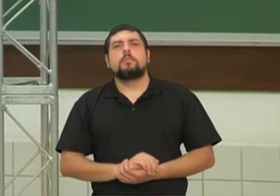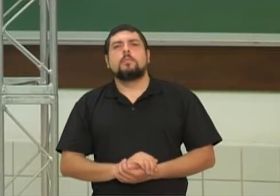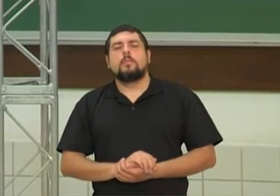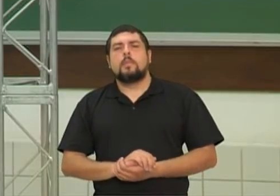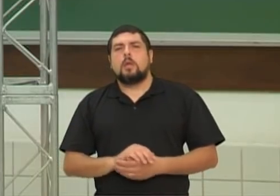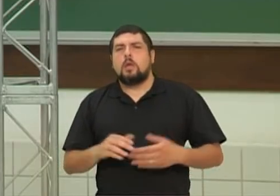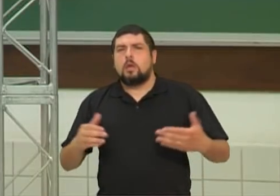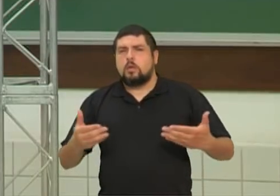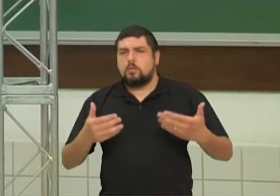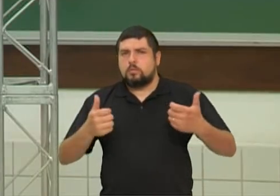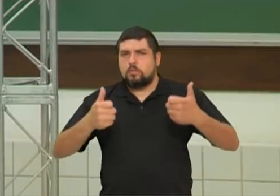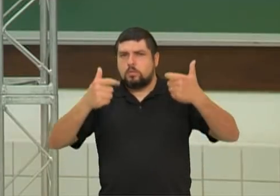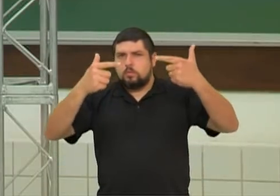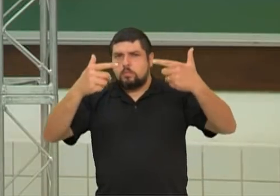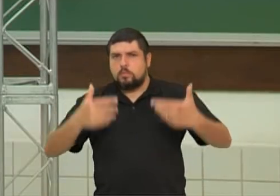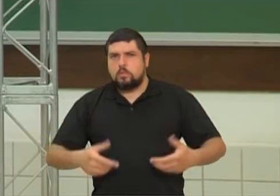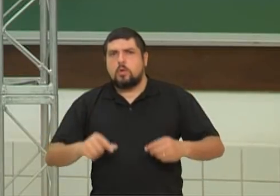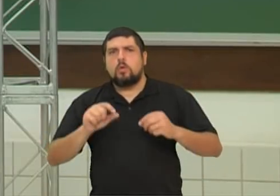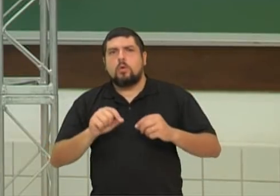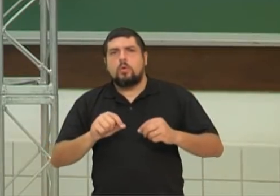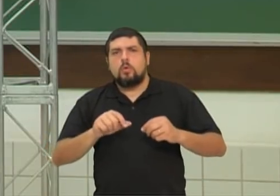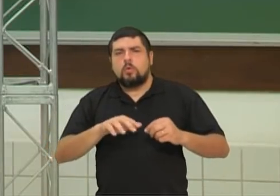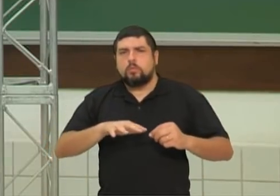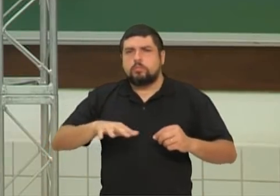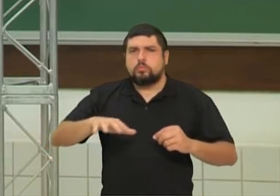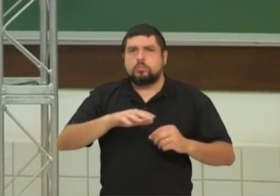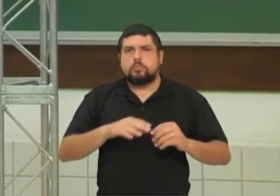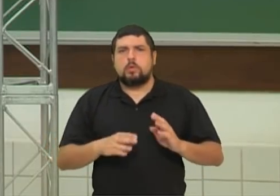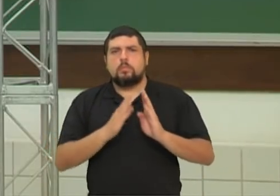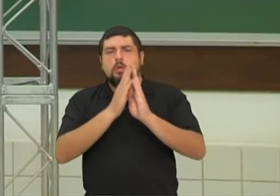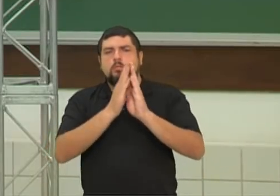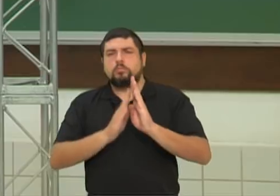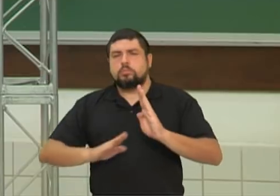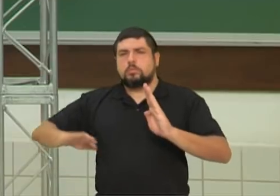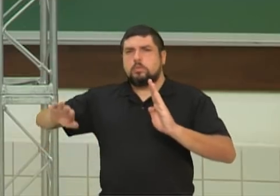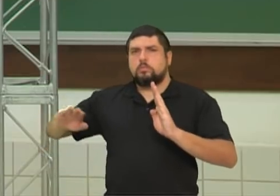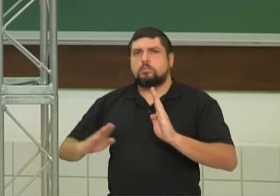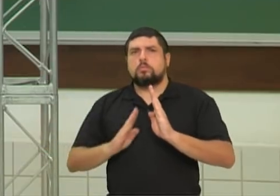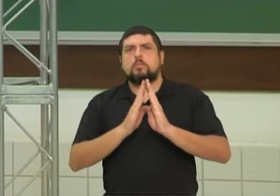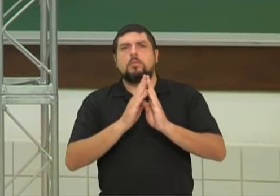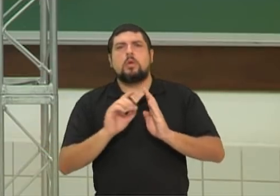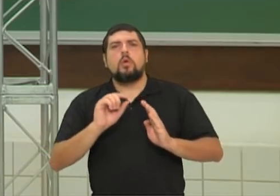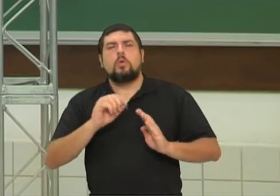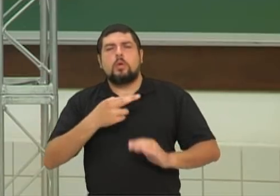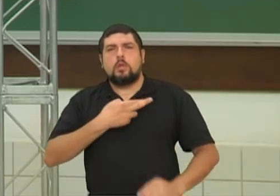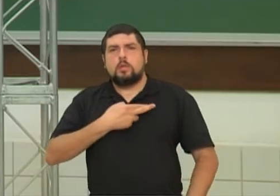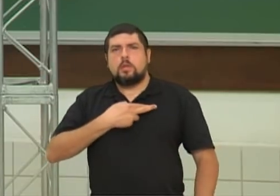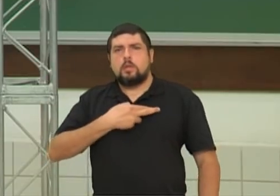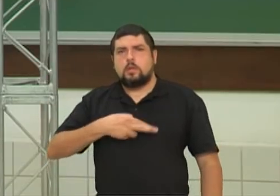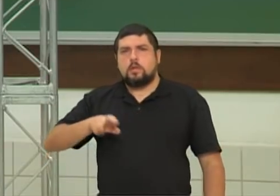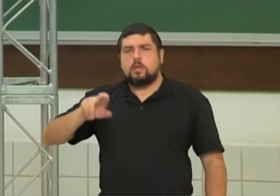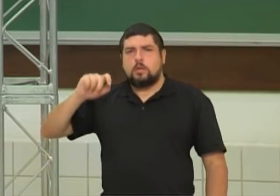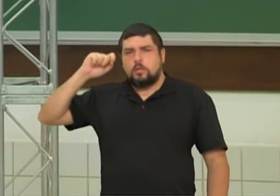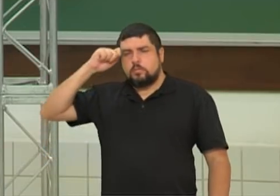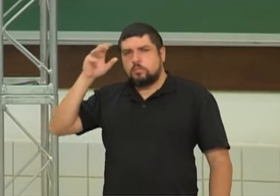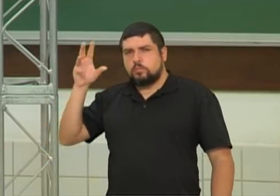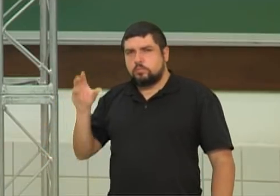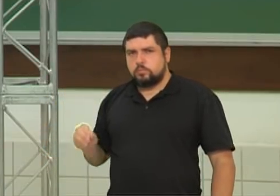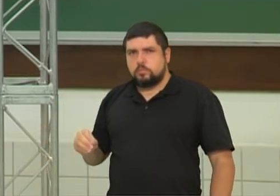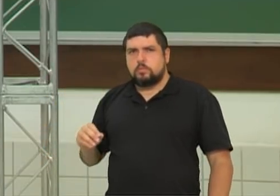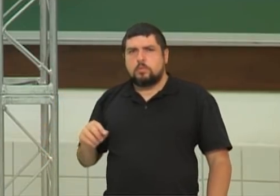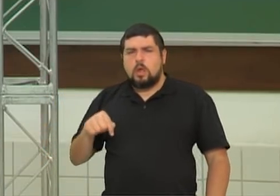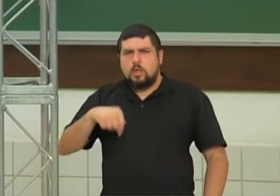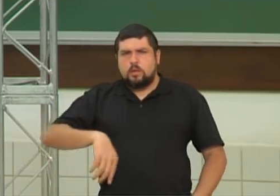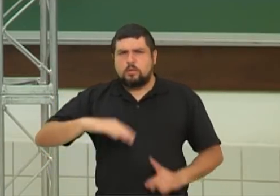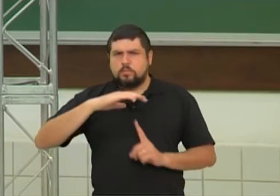falar dos terreiros de Umbanda e Candomblé das religiões de matriz africana. Será que aqui no Paraná